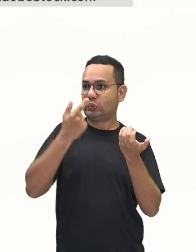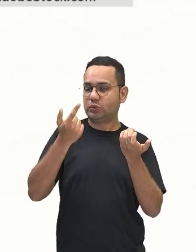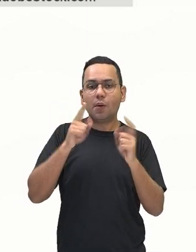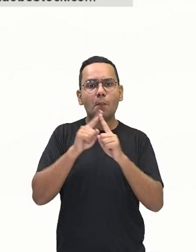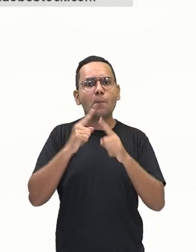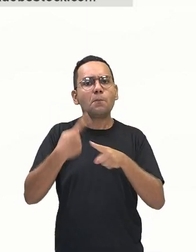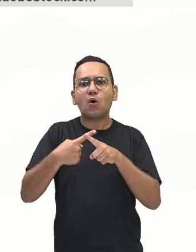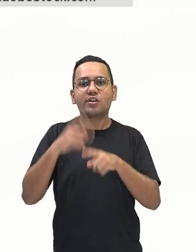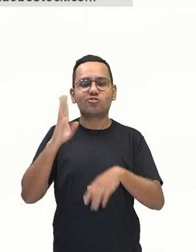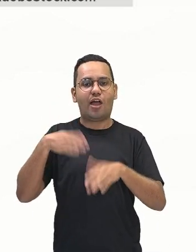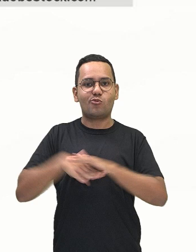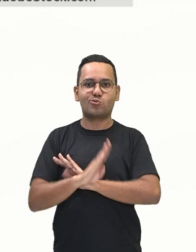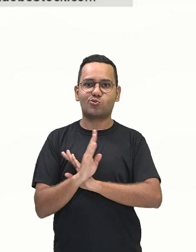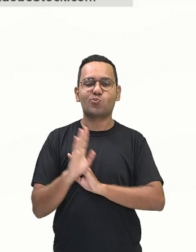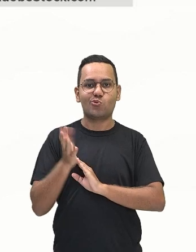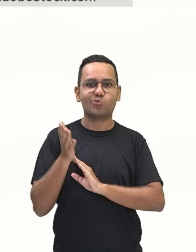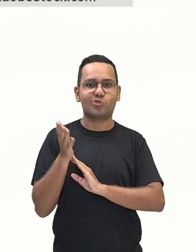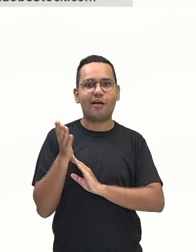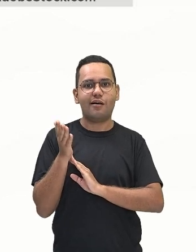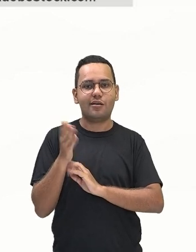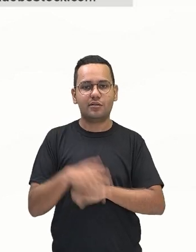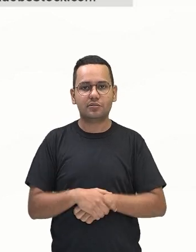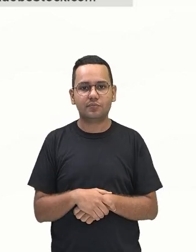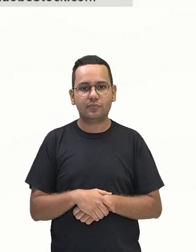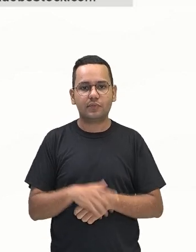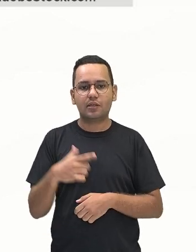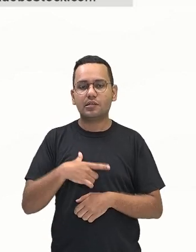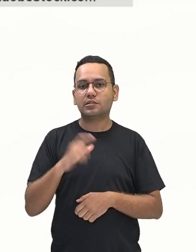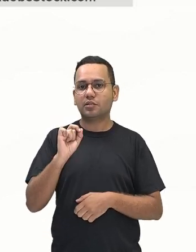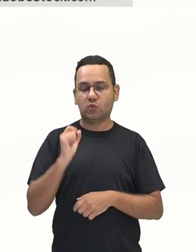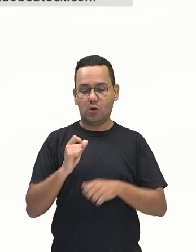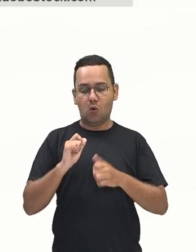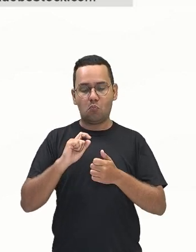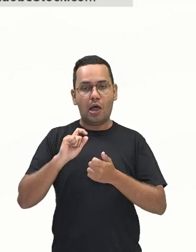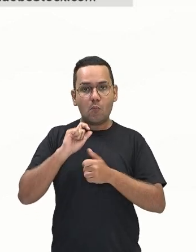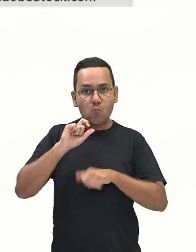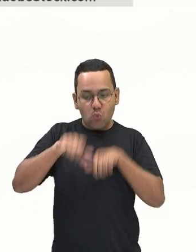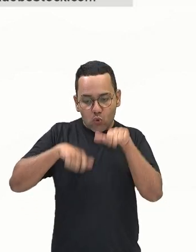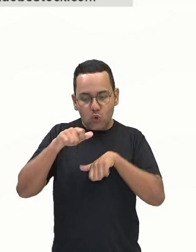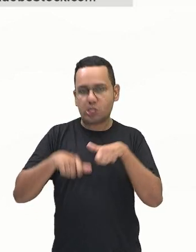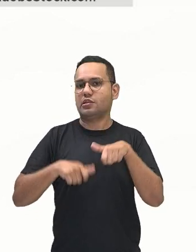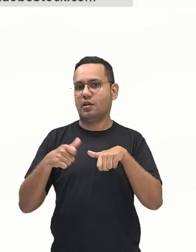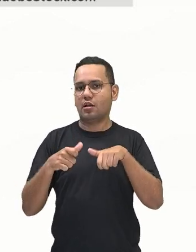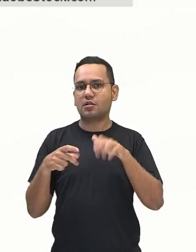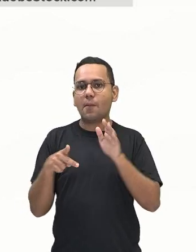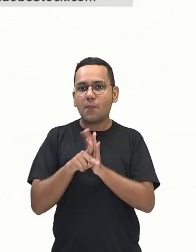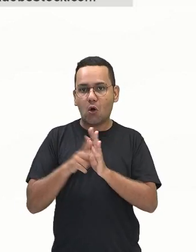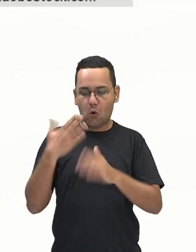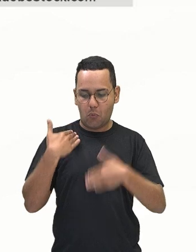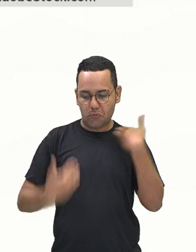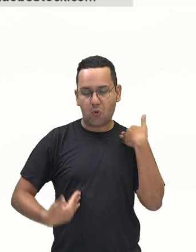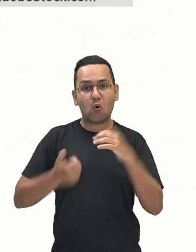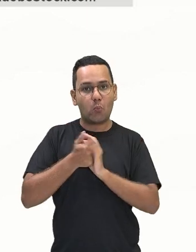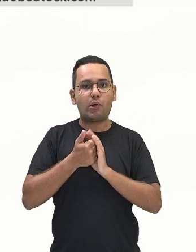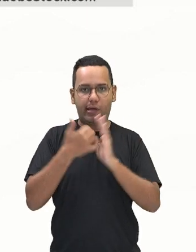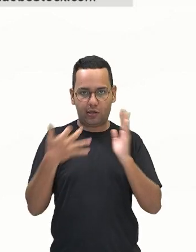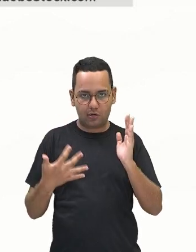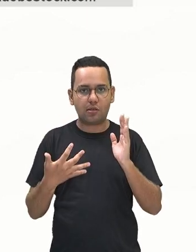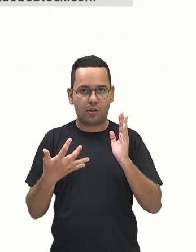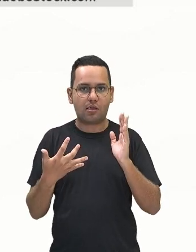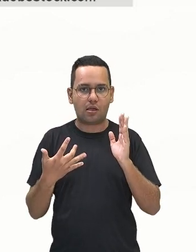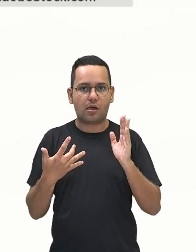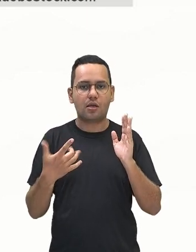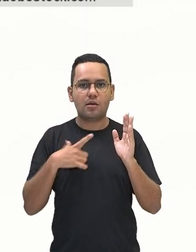acostumou e ele já causou ali uma alteração na fisiologia do seu organismo, no funcionamento do